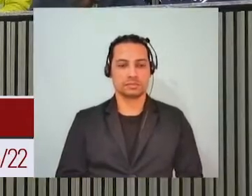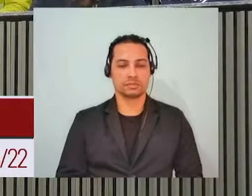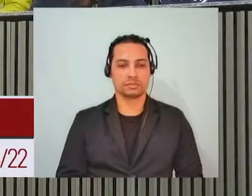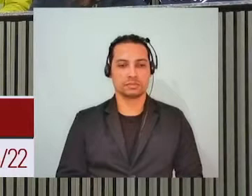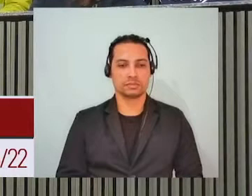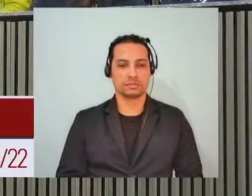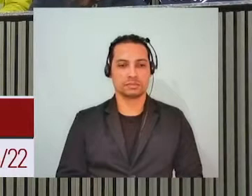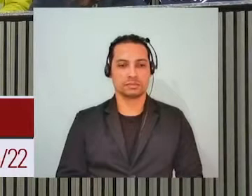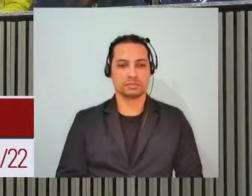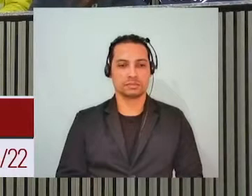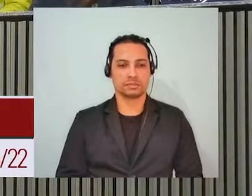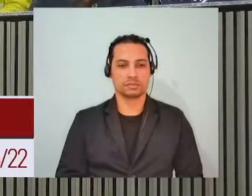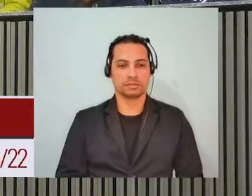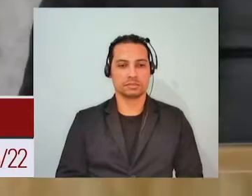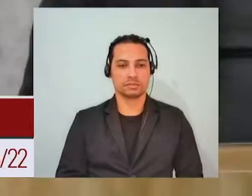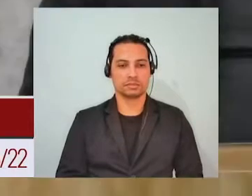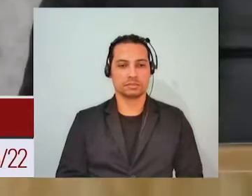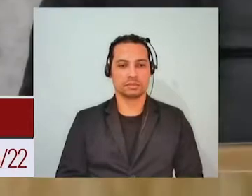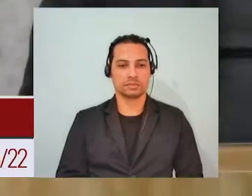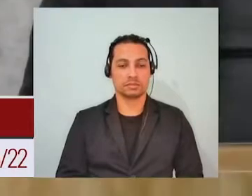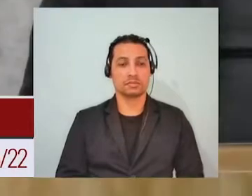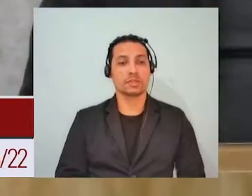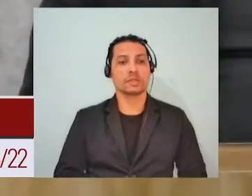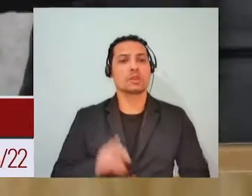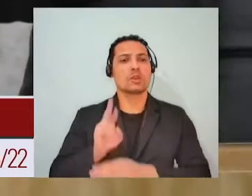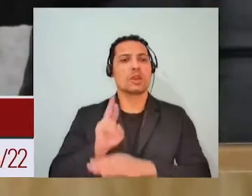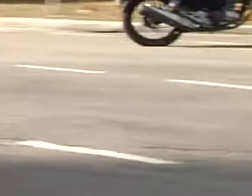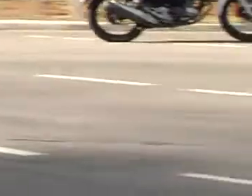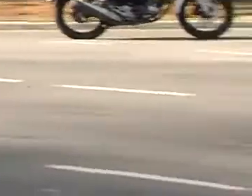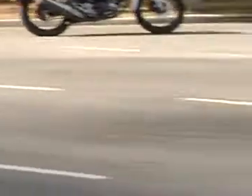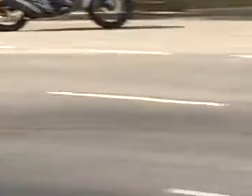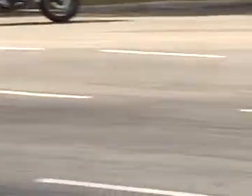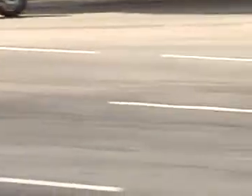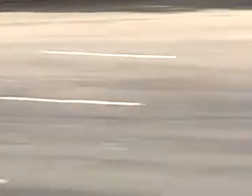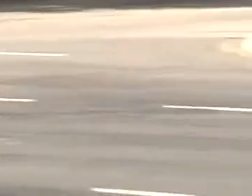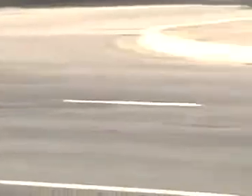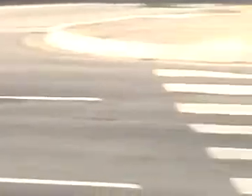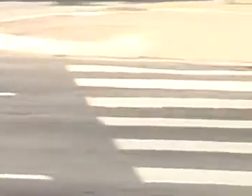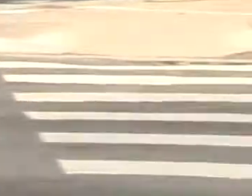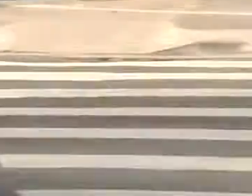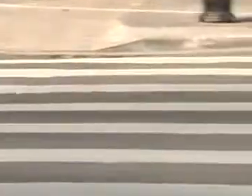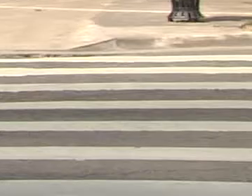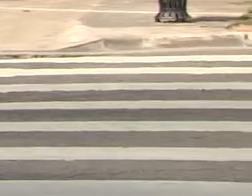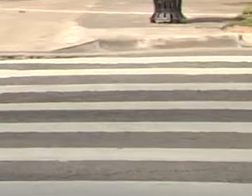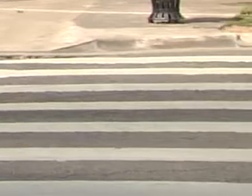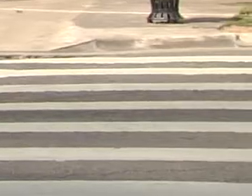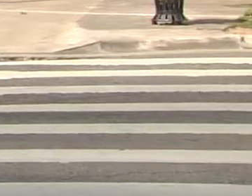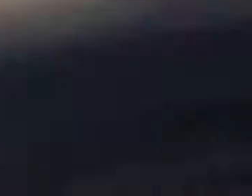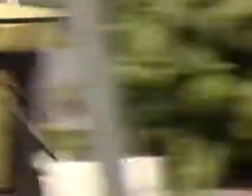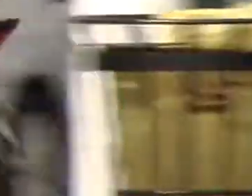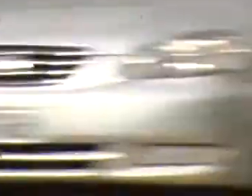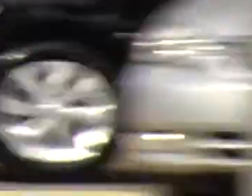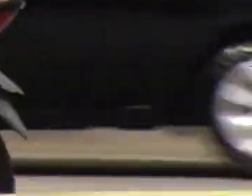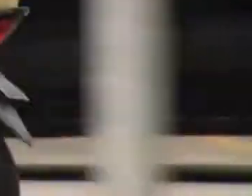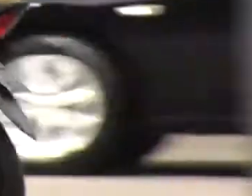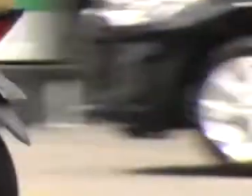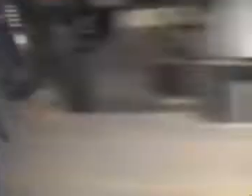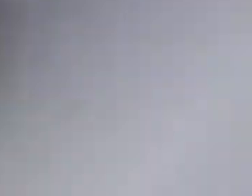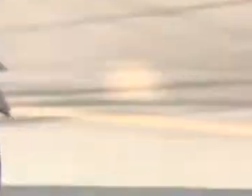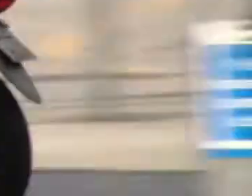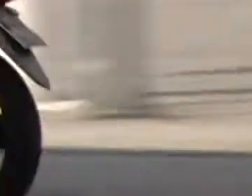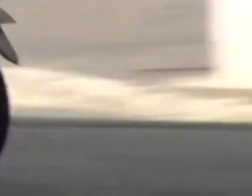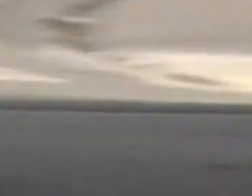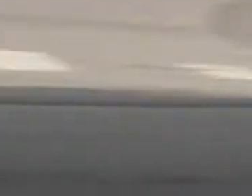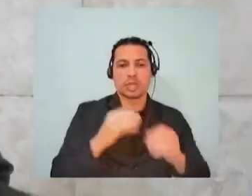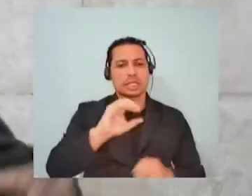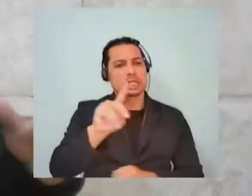que eu represento ali, ó. Esta audiência discute a segurança do trabalho dos entregadores que usam motos em